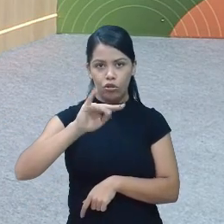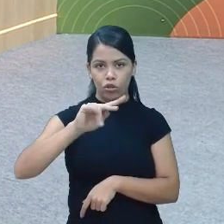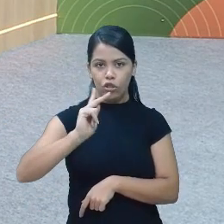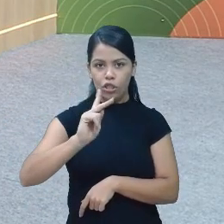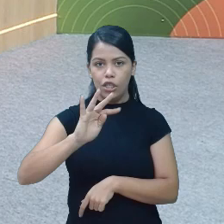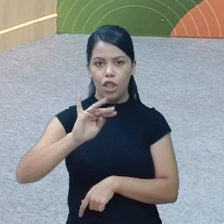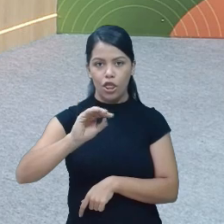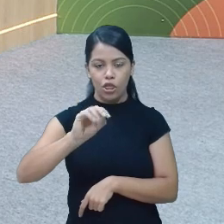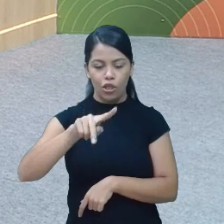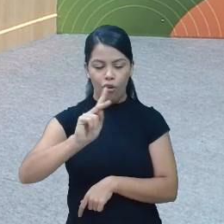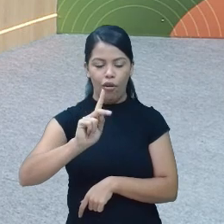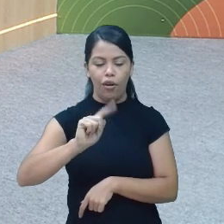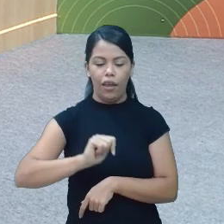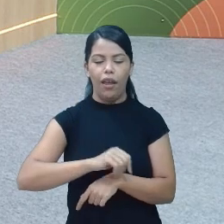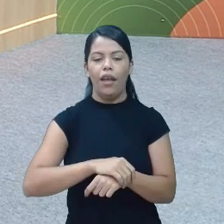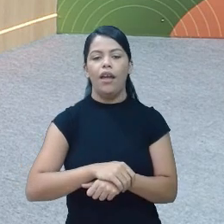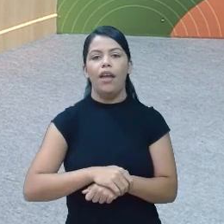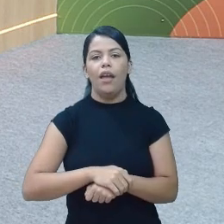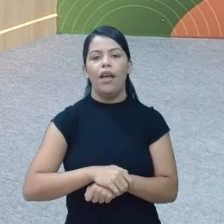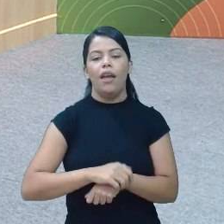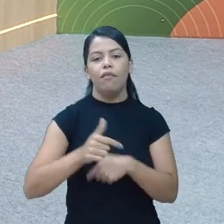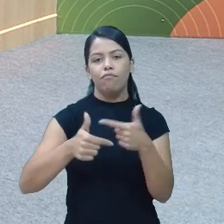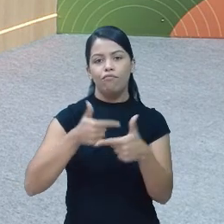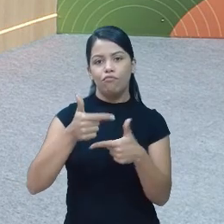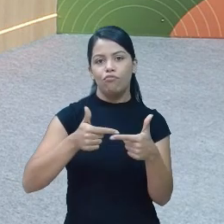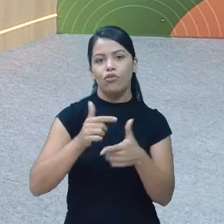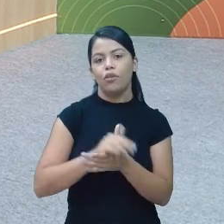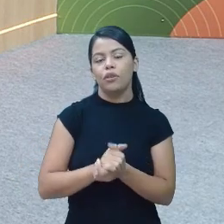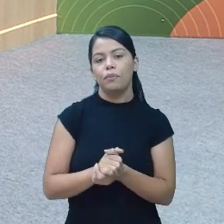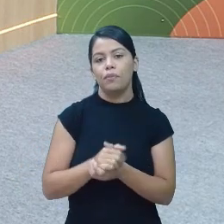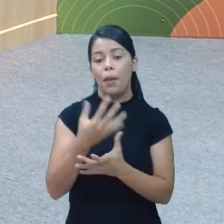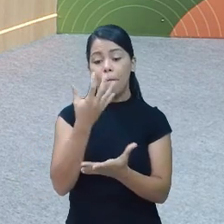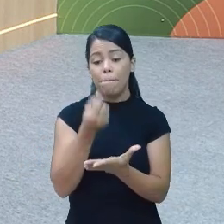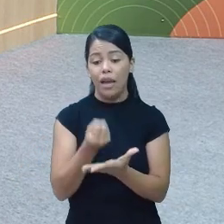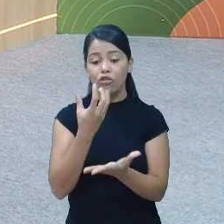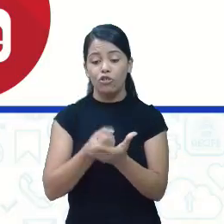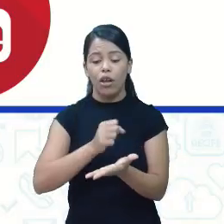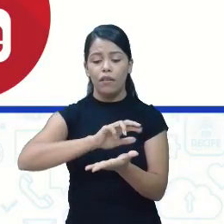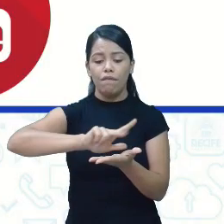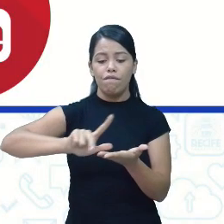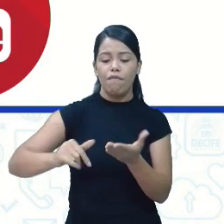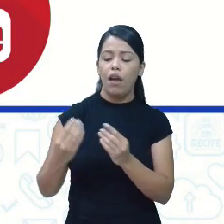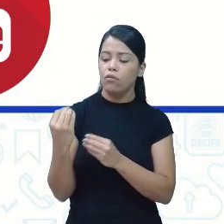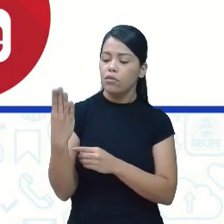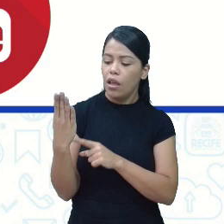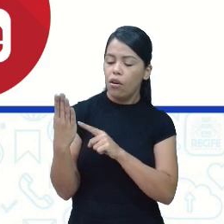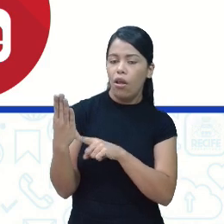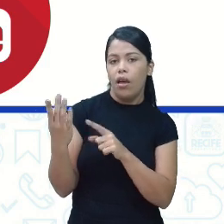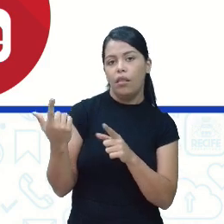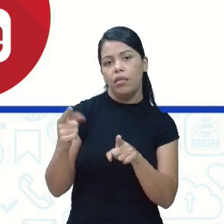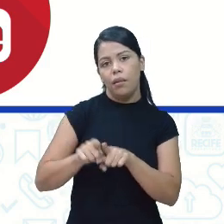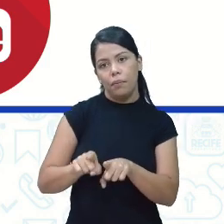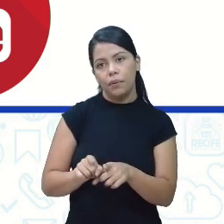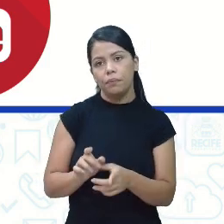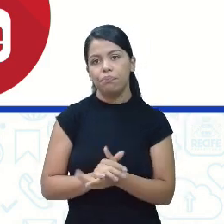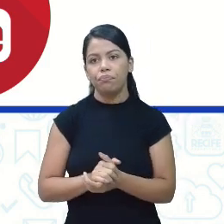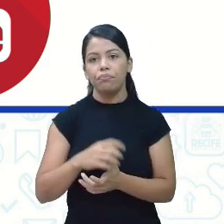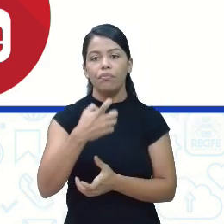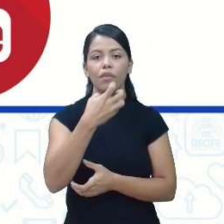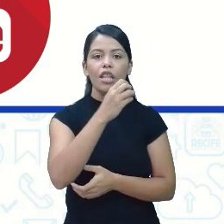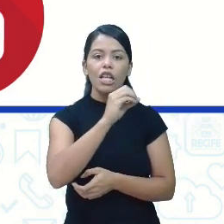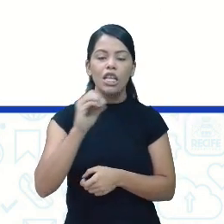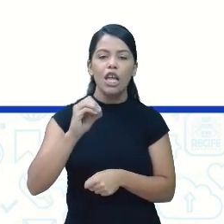de instalações em novos aparelhos. E tem, por exemplo, são 500 novas horas de vídeos postadas